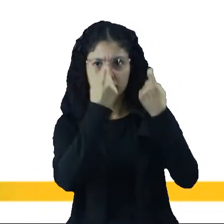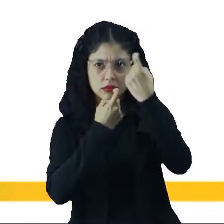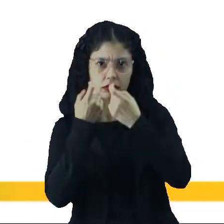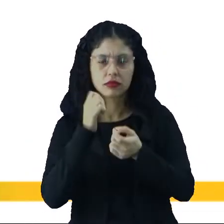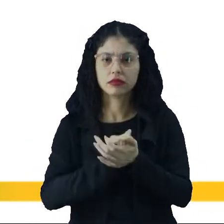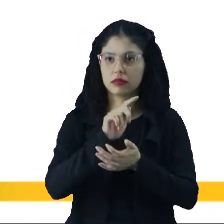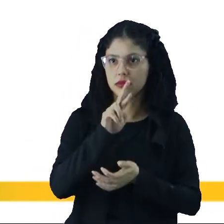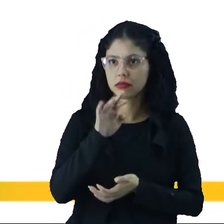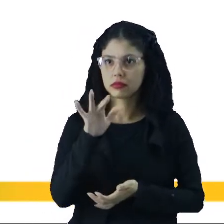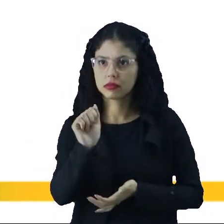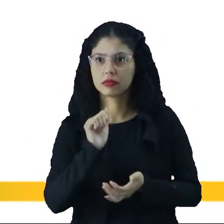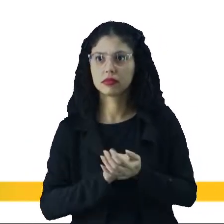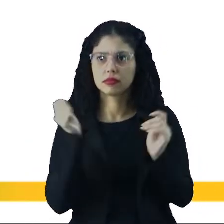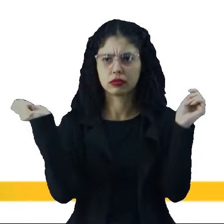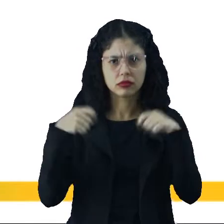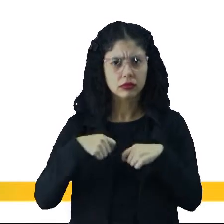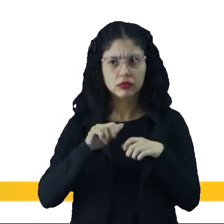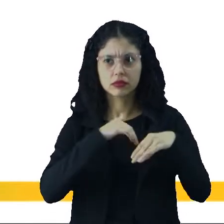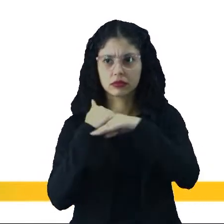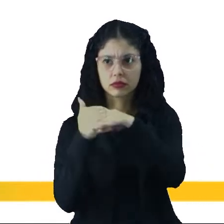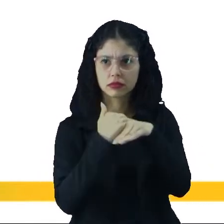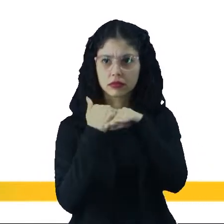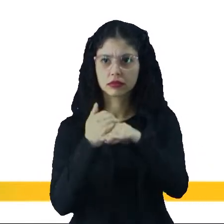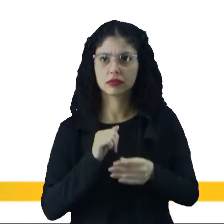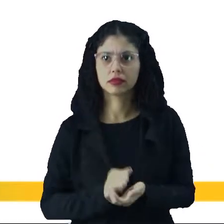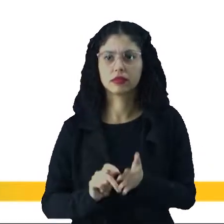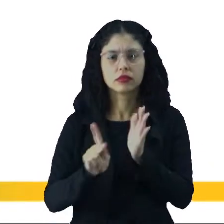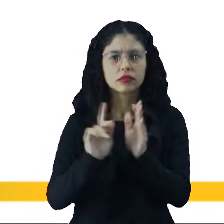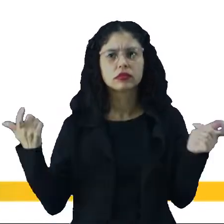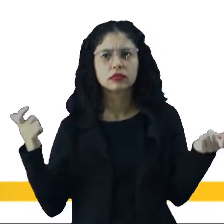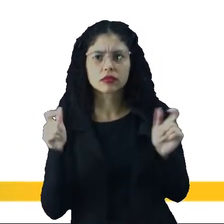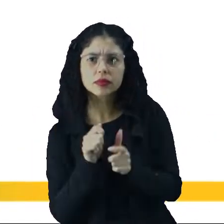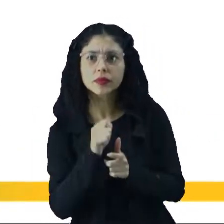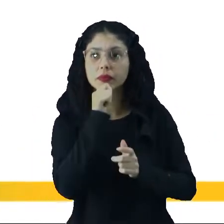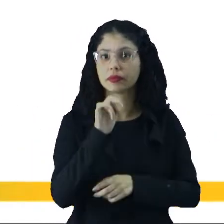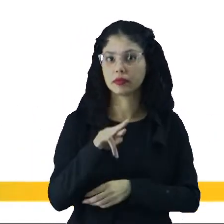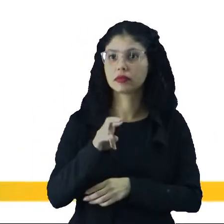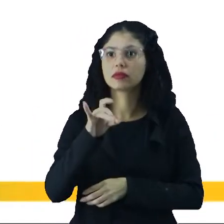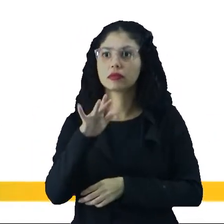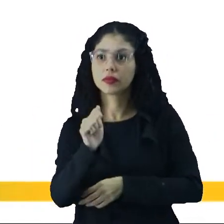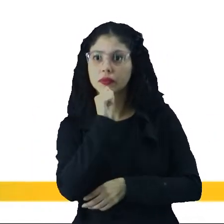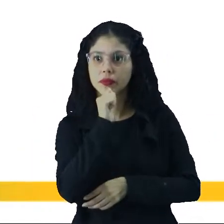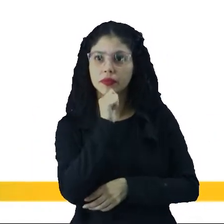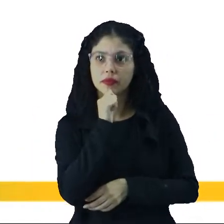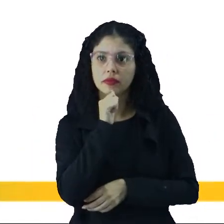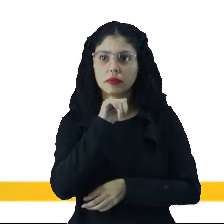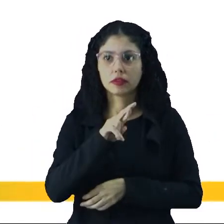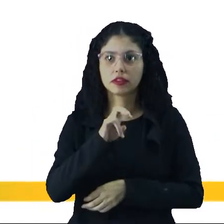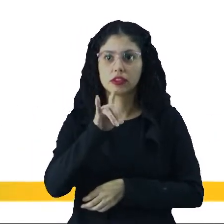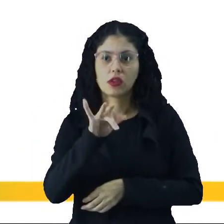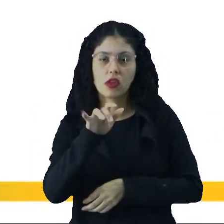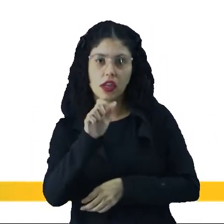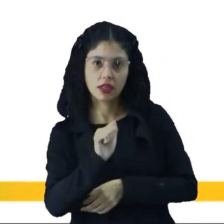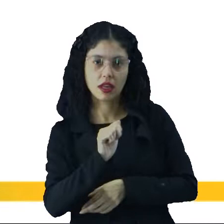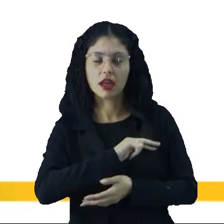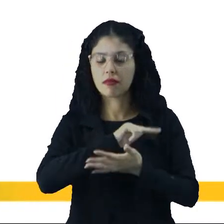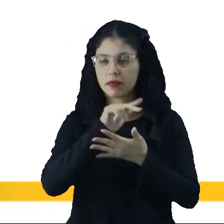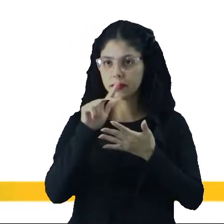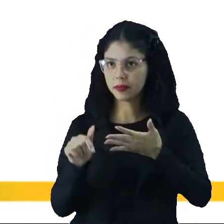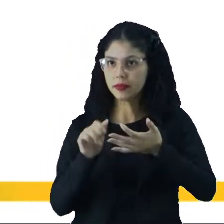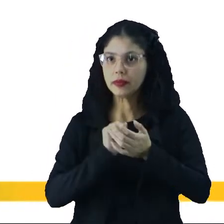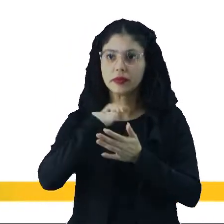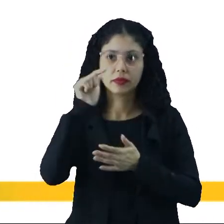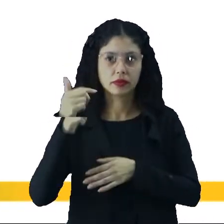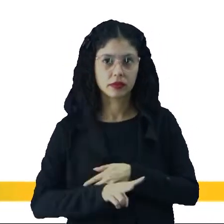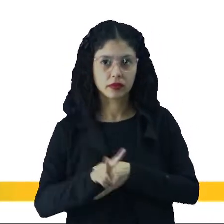uma expressão algébrica que possui uma igualdade e pelo menos uma incógnita. Pessoal, isso aqui quer dizer variável, tá? É